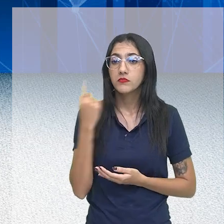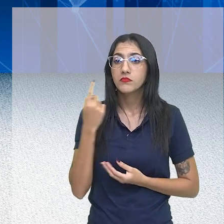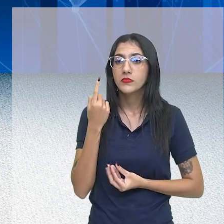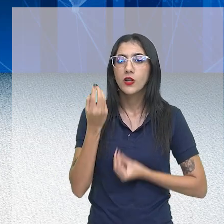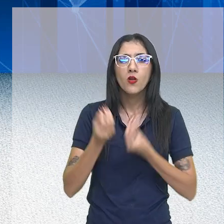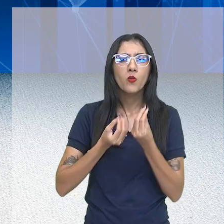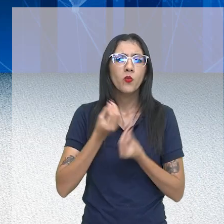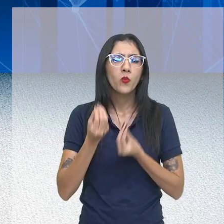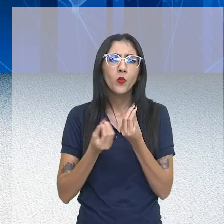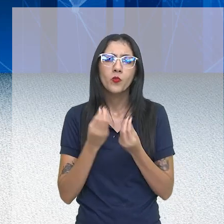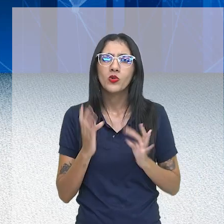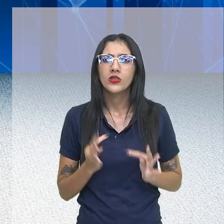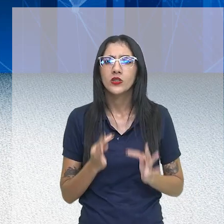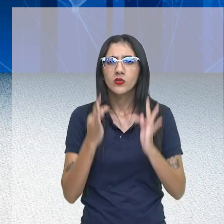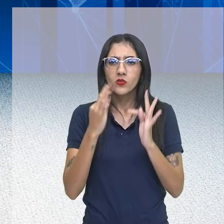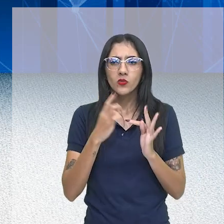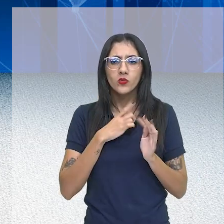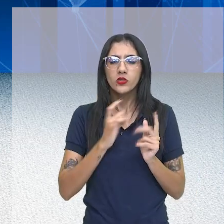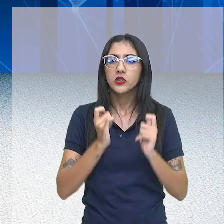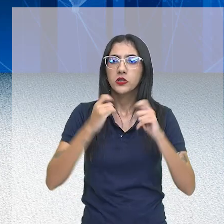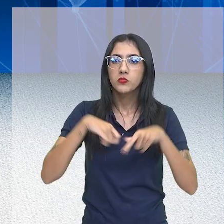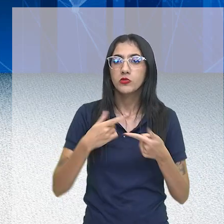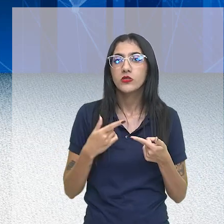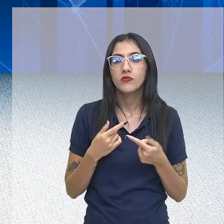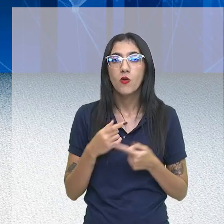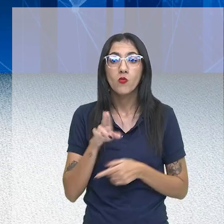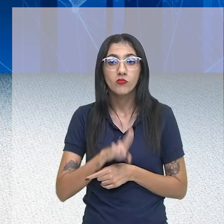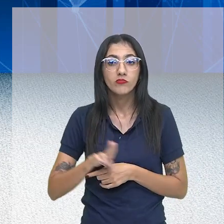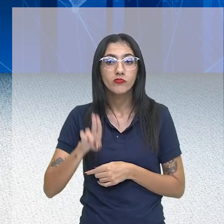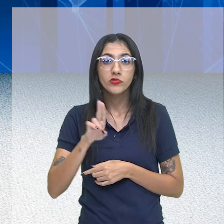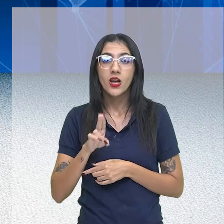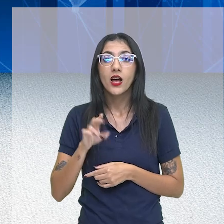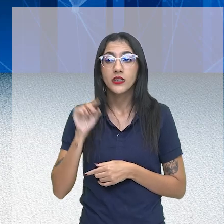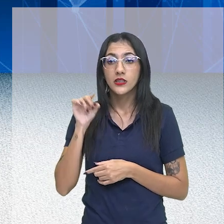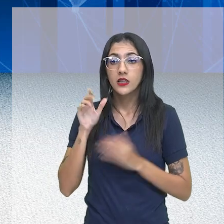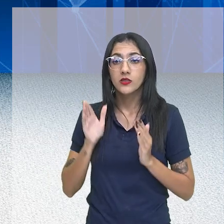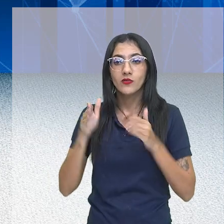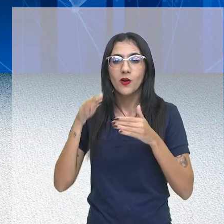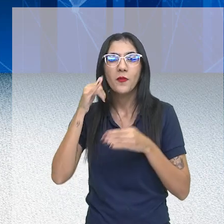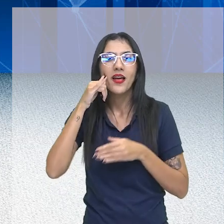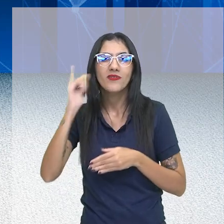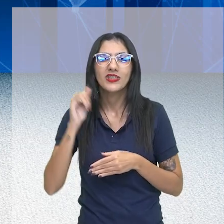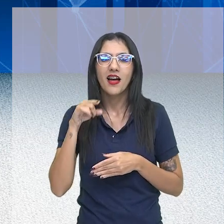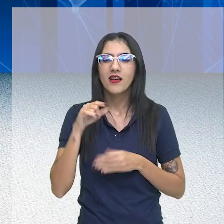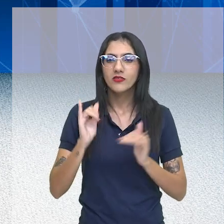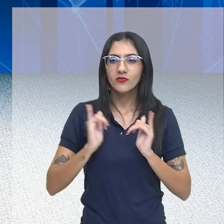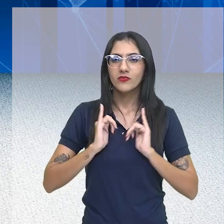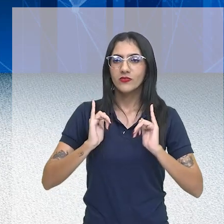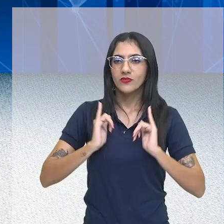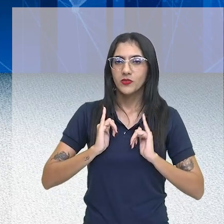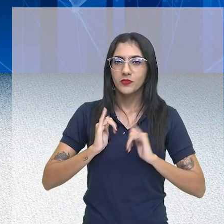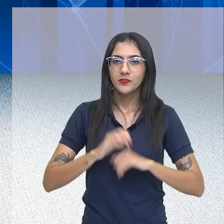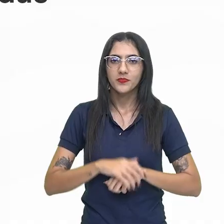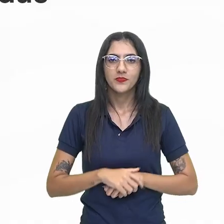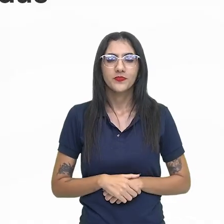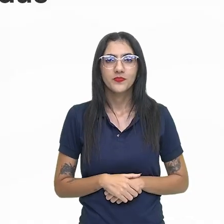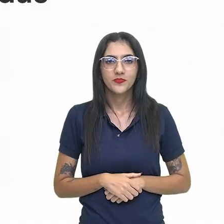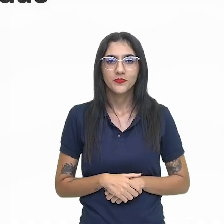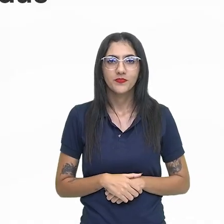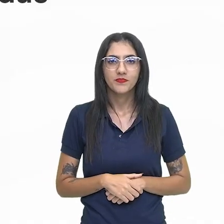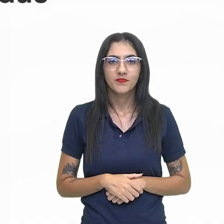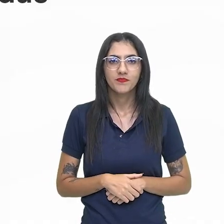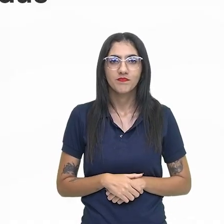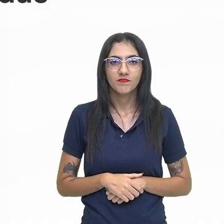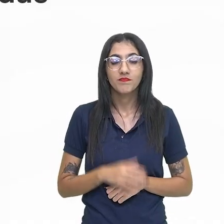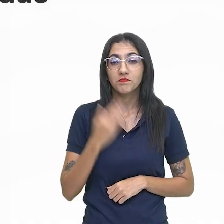do sedentarismo. Como é que as tecnologias elas podem ser usadas justamente para combater o sedentarismo? A tecnologia